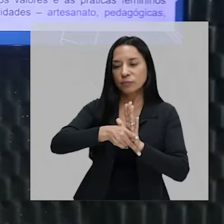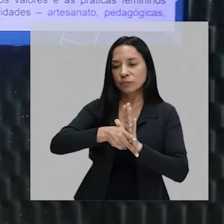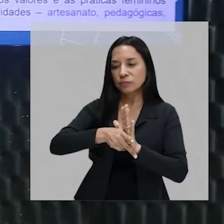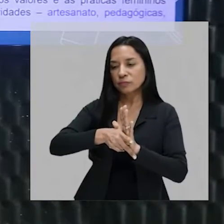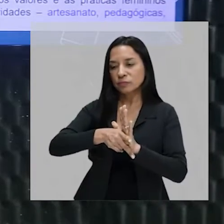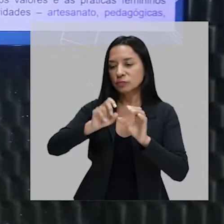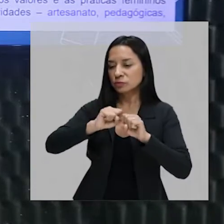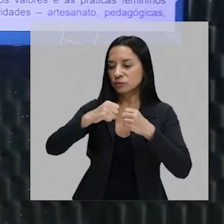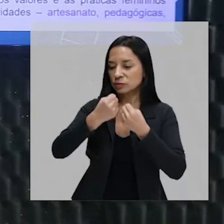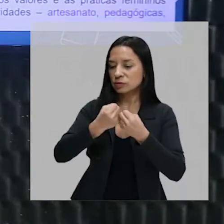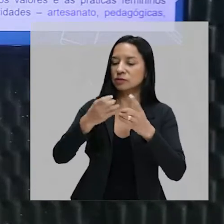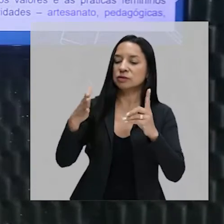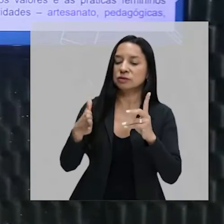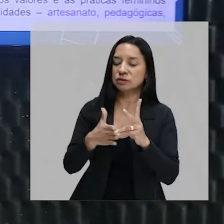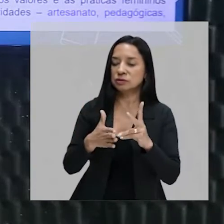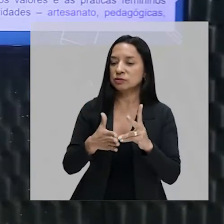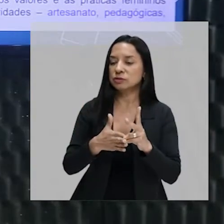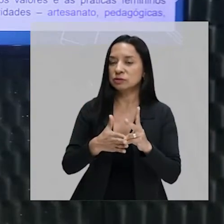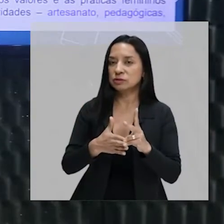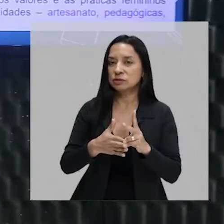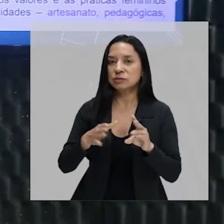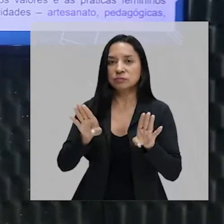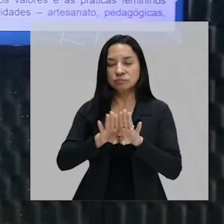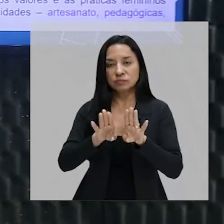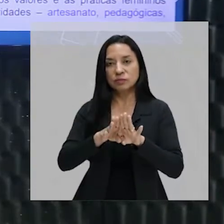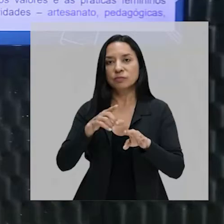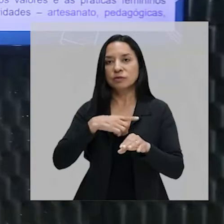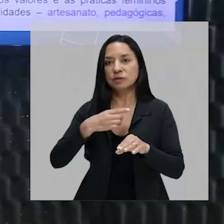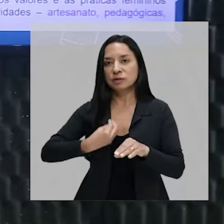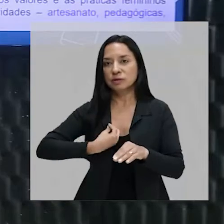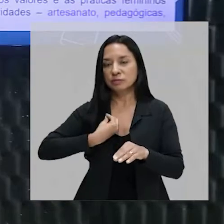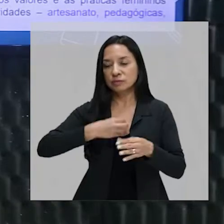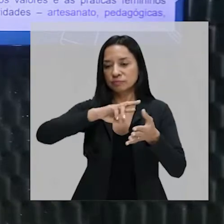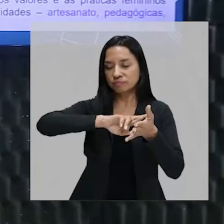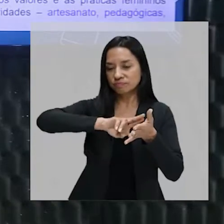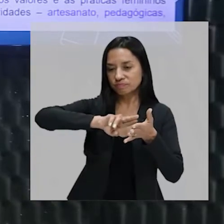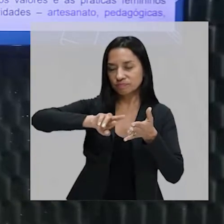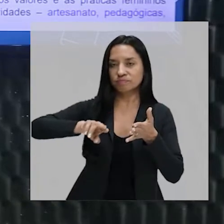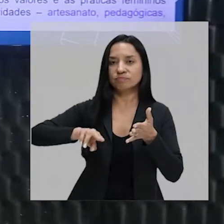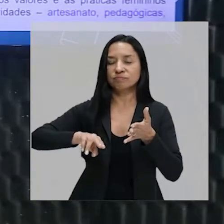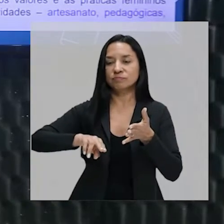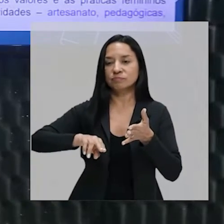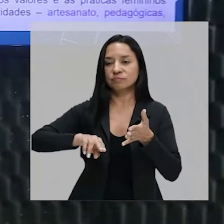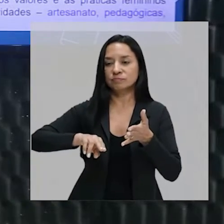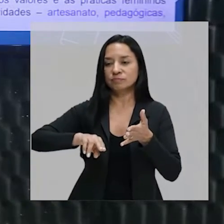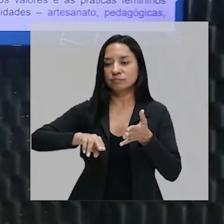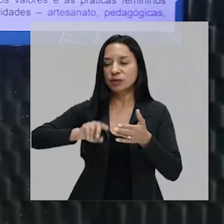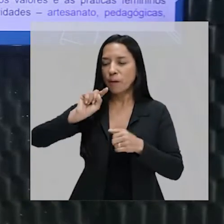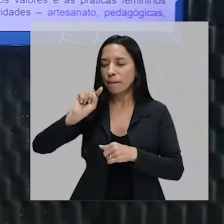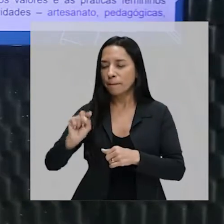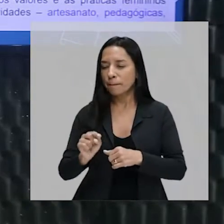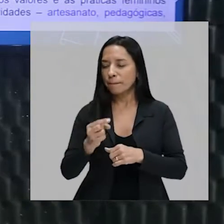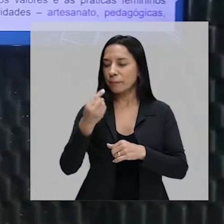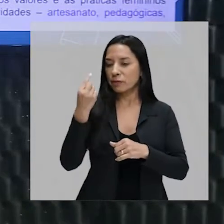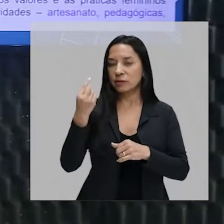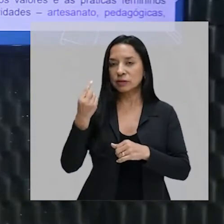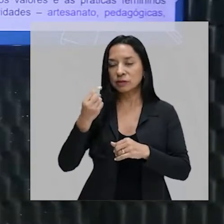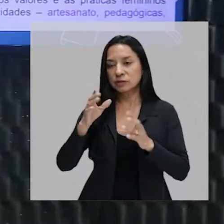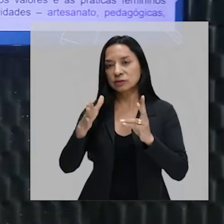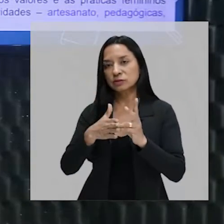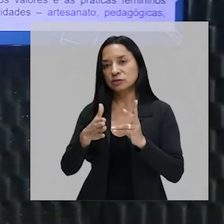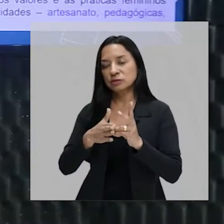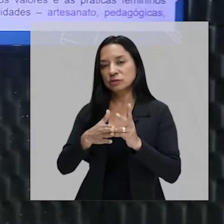Brasil sociedades indígenas que também tem a presença da diversidade com milhares de índios